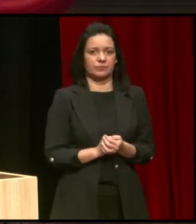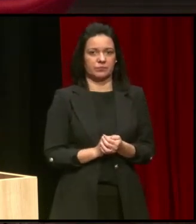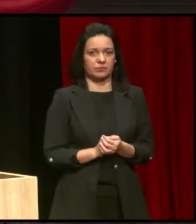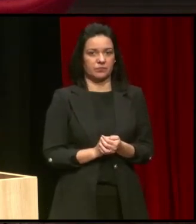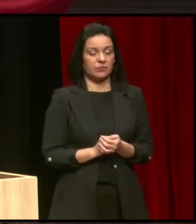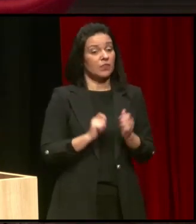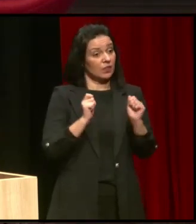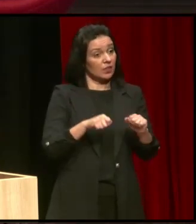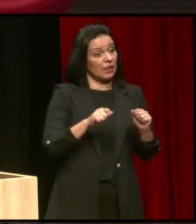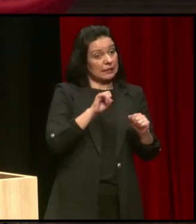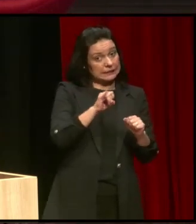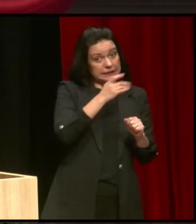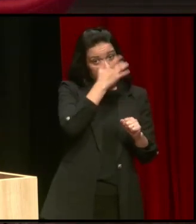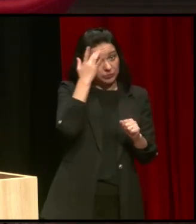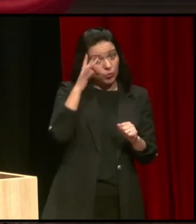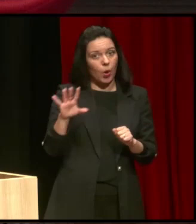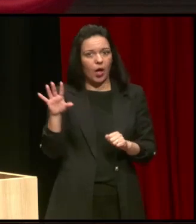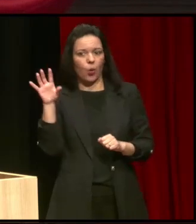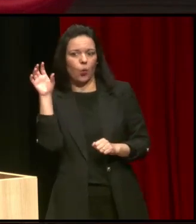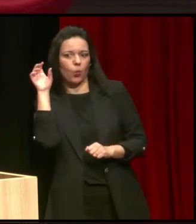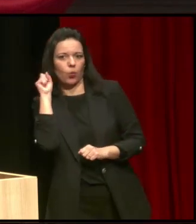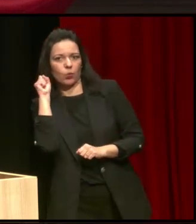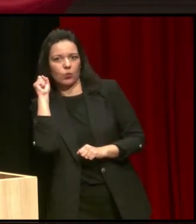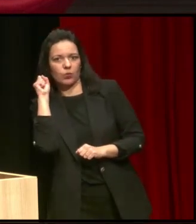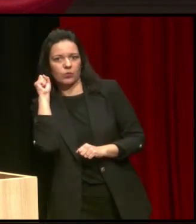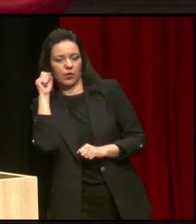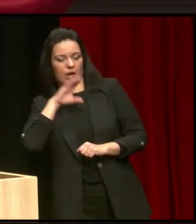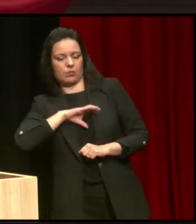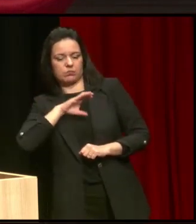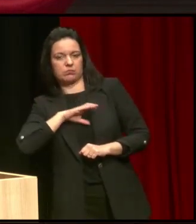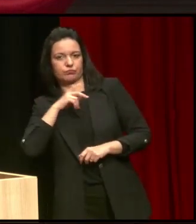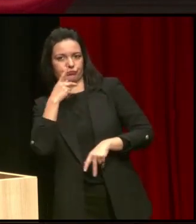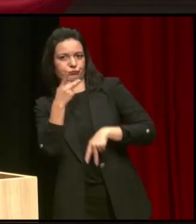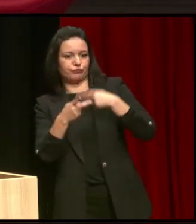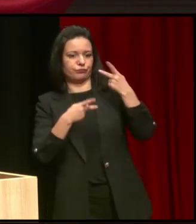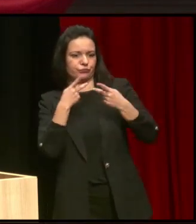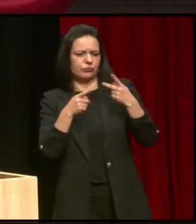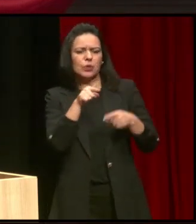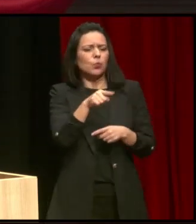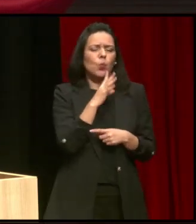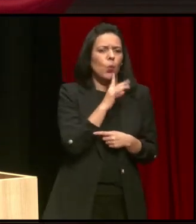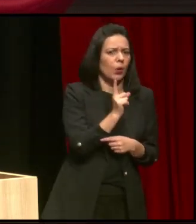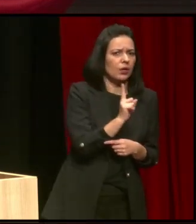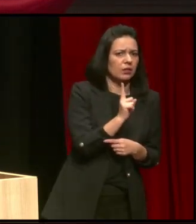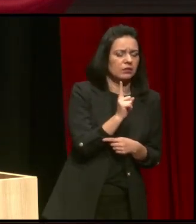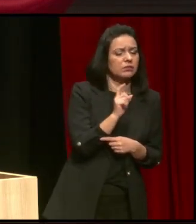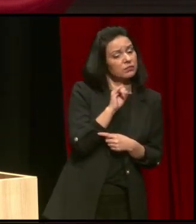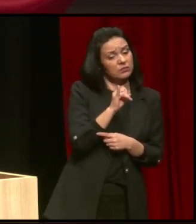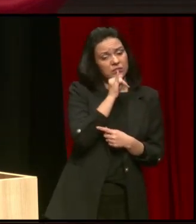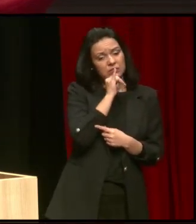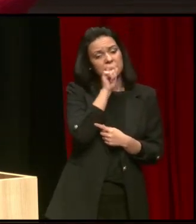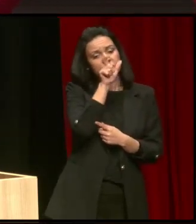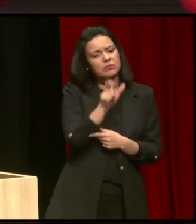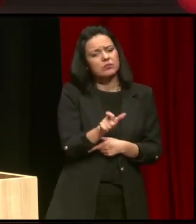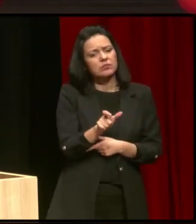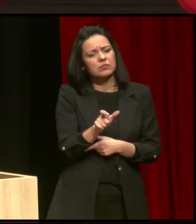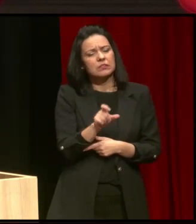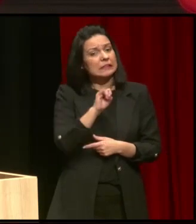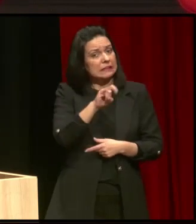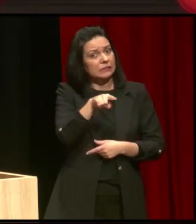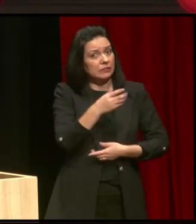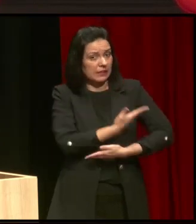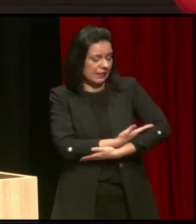Porque vocês ouvem português. Olha aqui, ó, eu não conheço você, mas se eu tivesse raptado você como